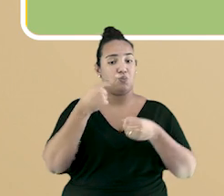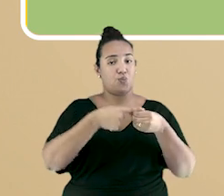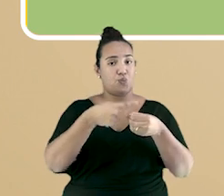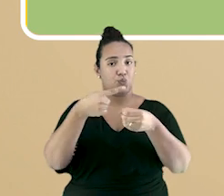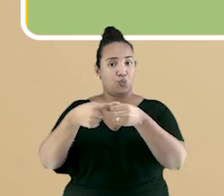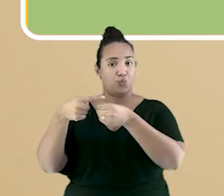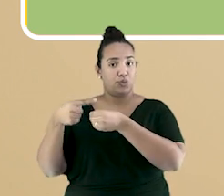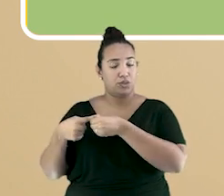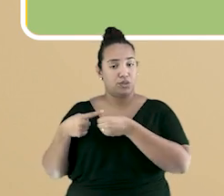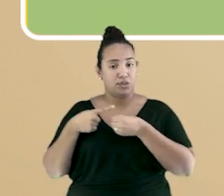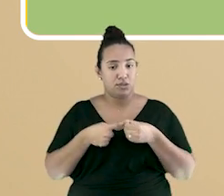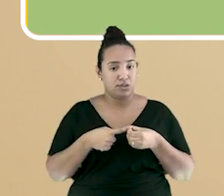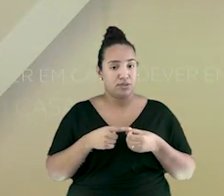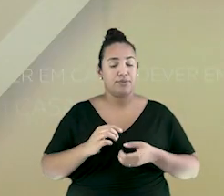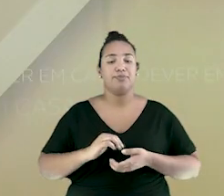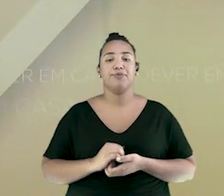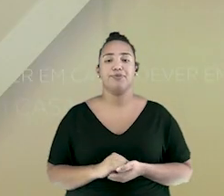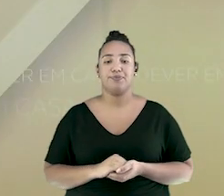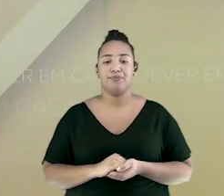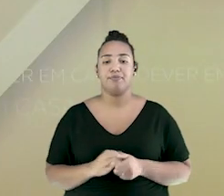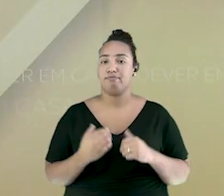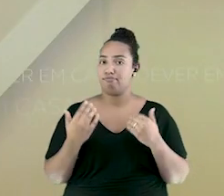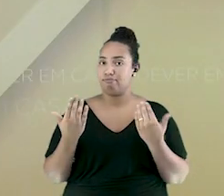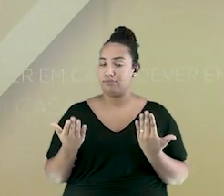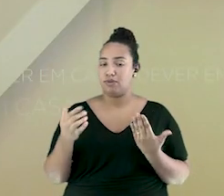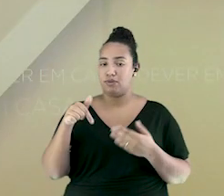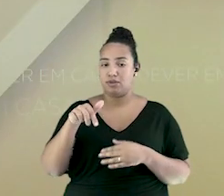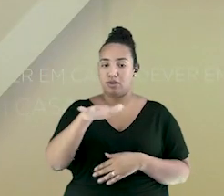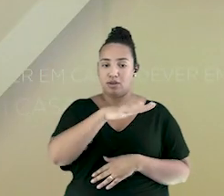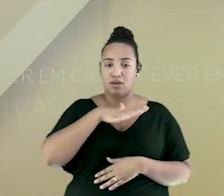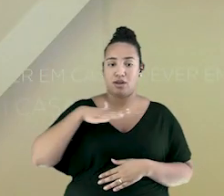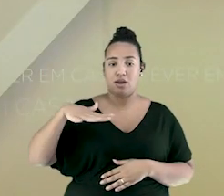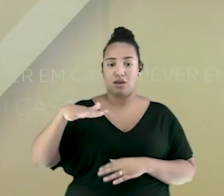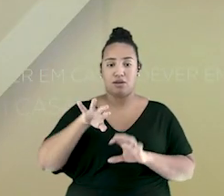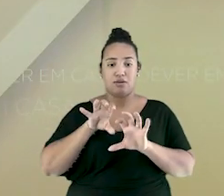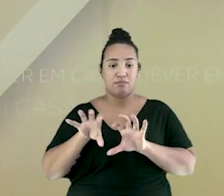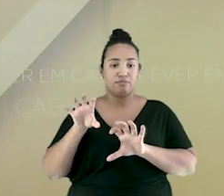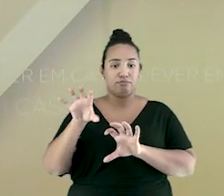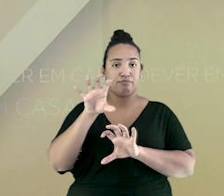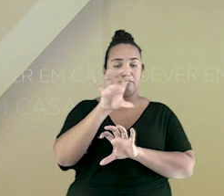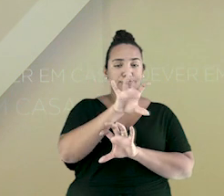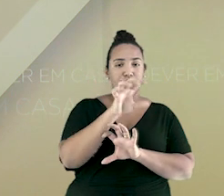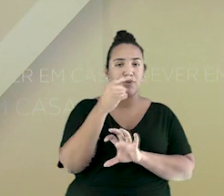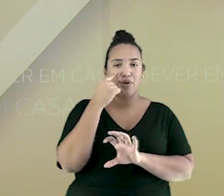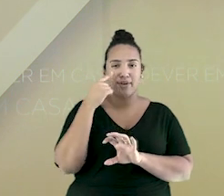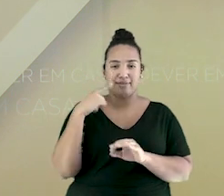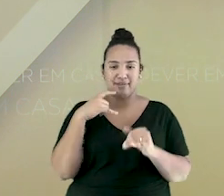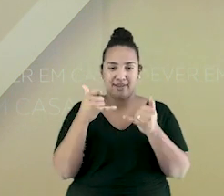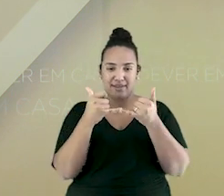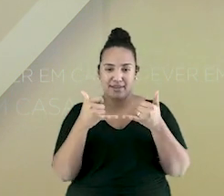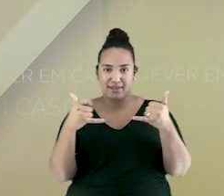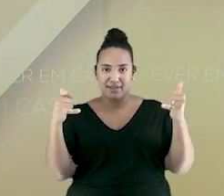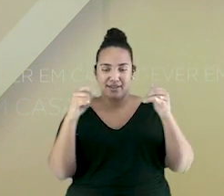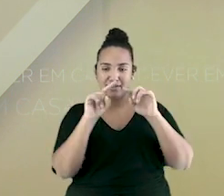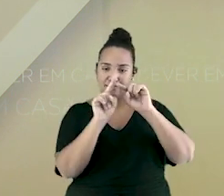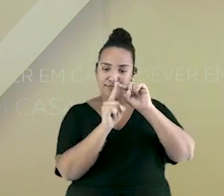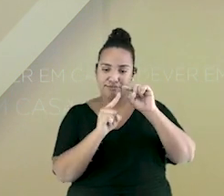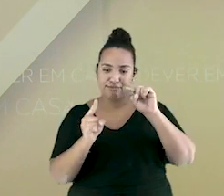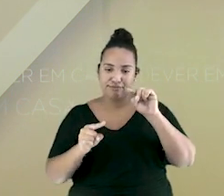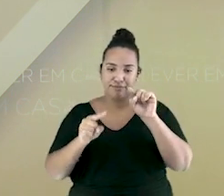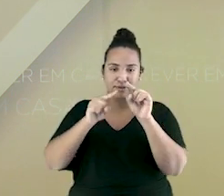dividido em municípios. Essa divisão de territórios é representada aqui pelos